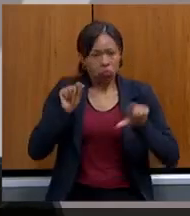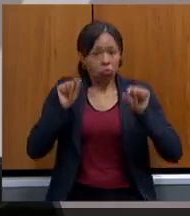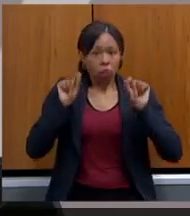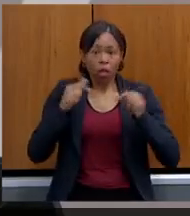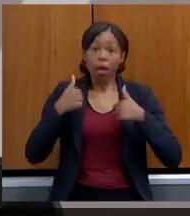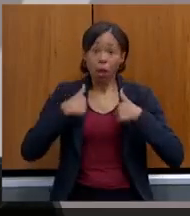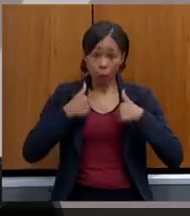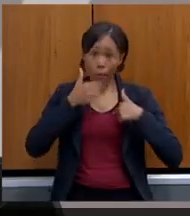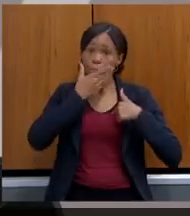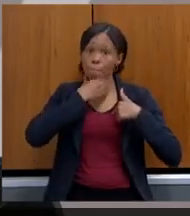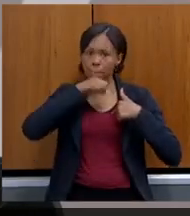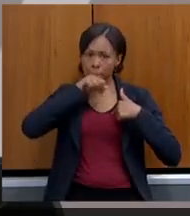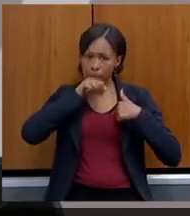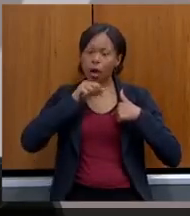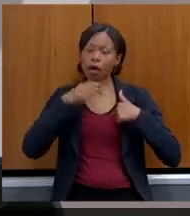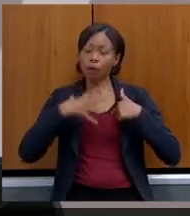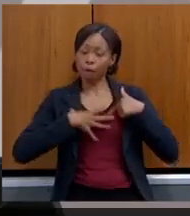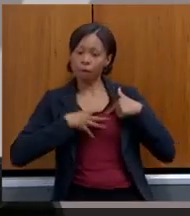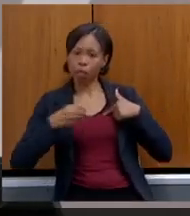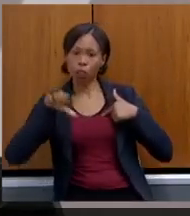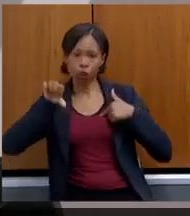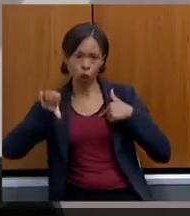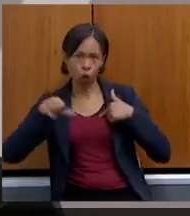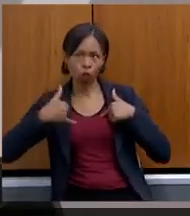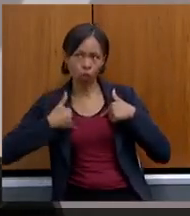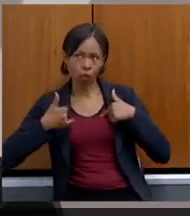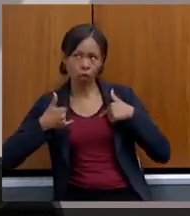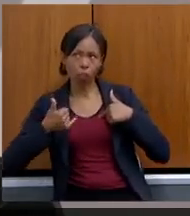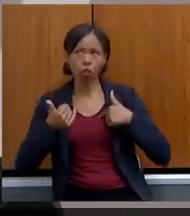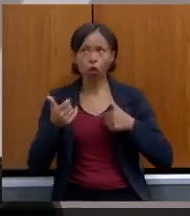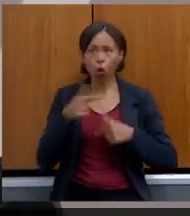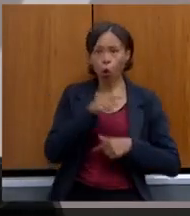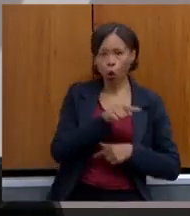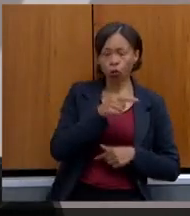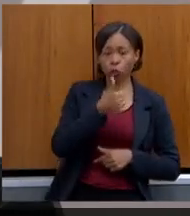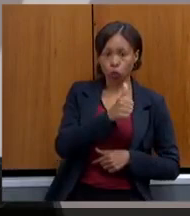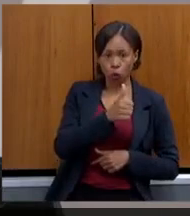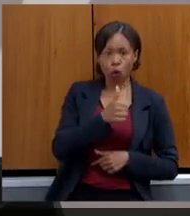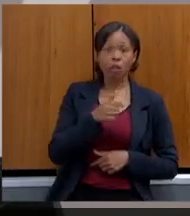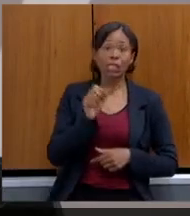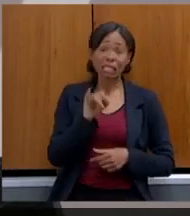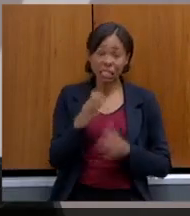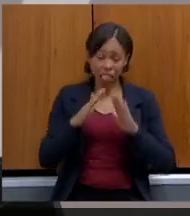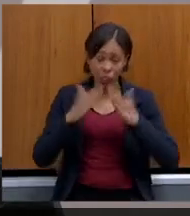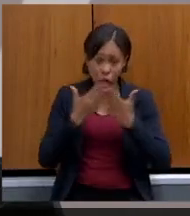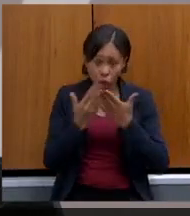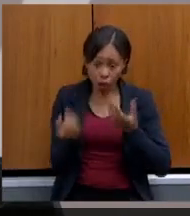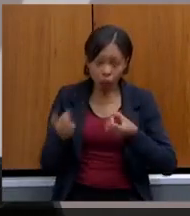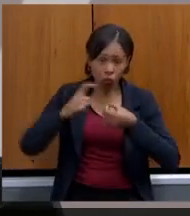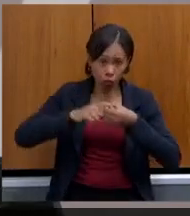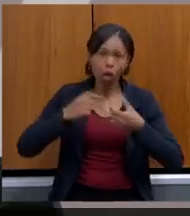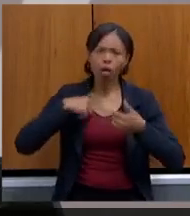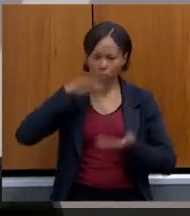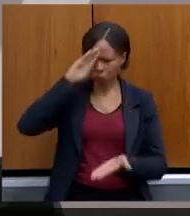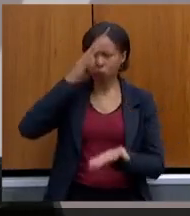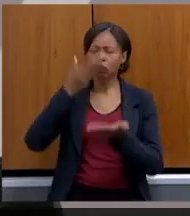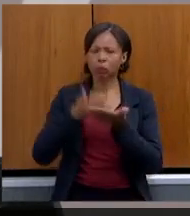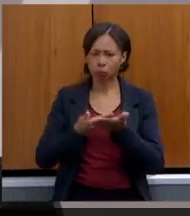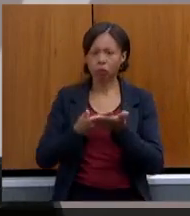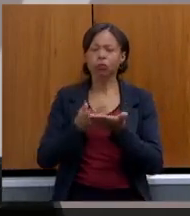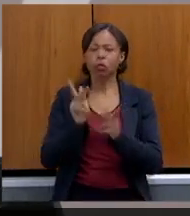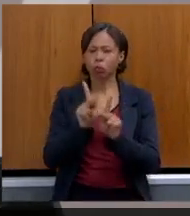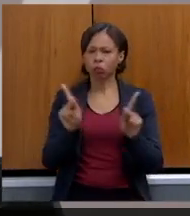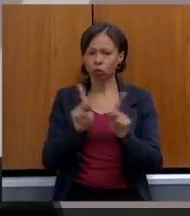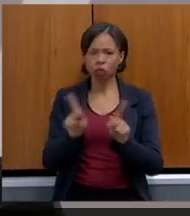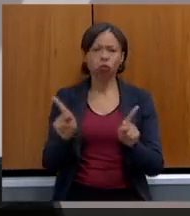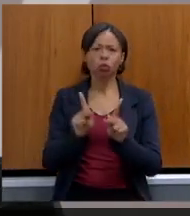como pai tem uma filha de 9 anos e um filho de 11 anos se voltar eu tenho total segurança de creditar os professores de